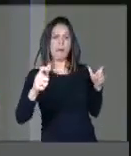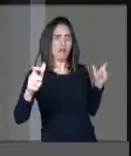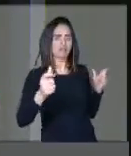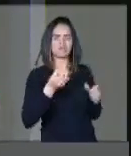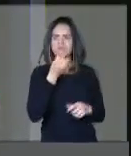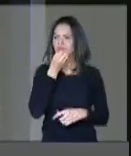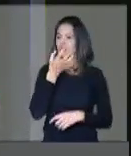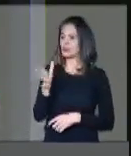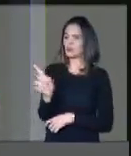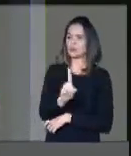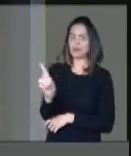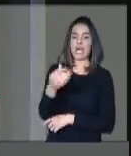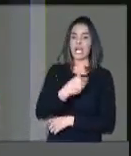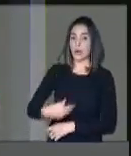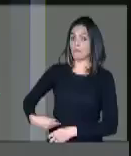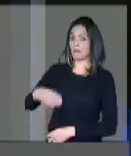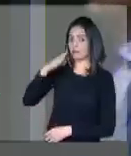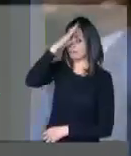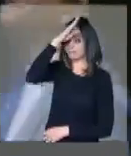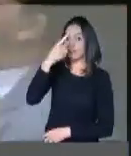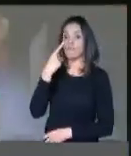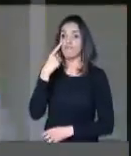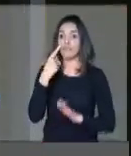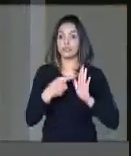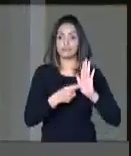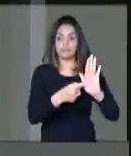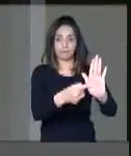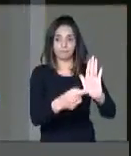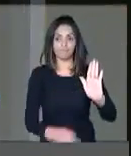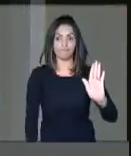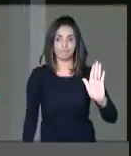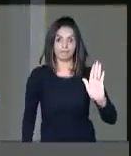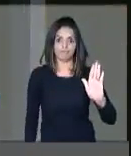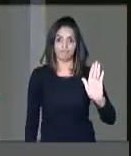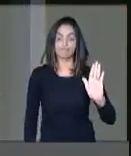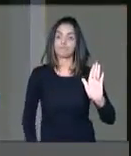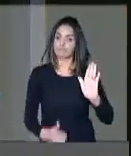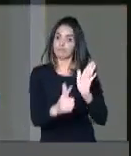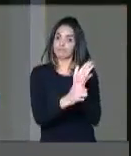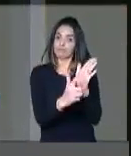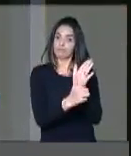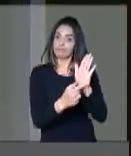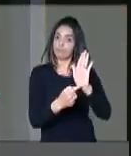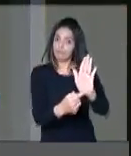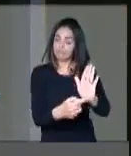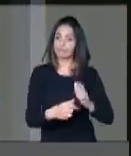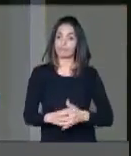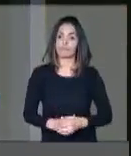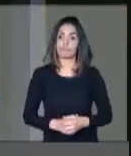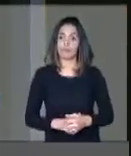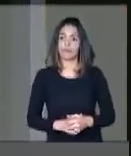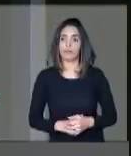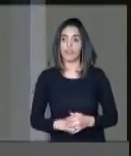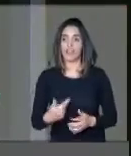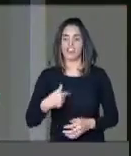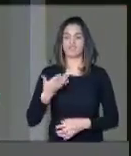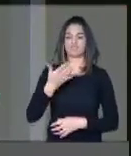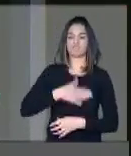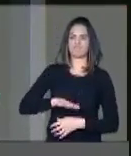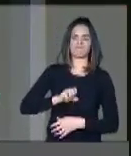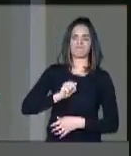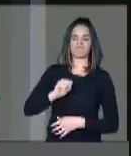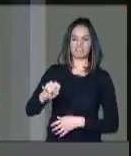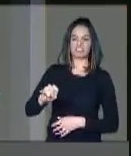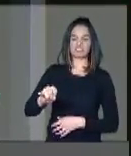governo Bolsonaro, vejam como a rejeição superou a aprovação